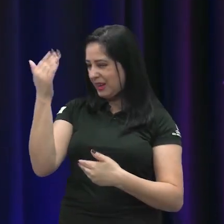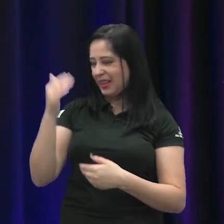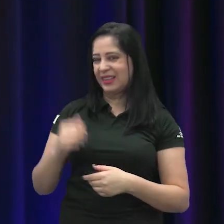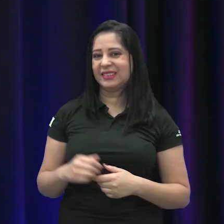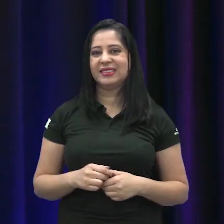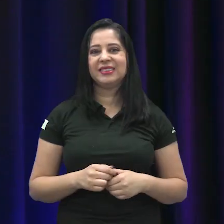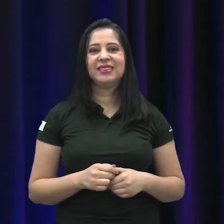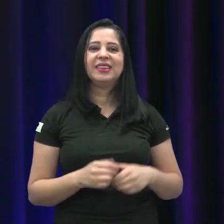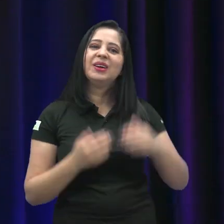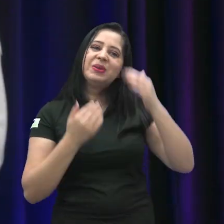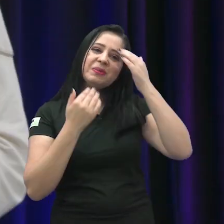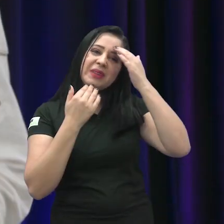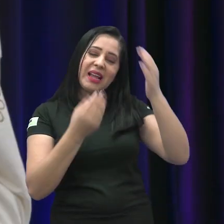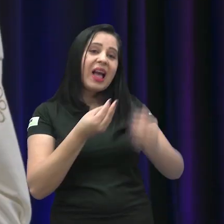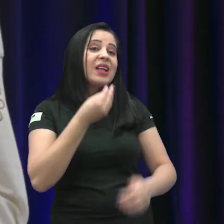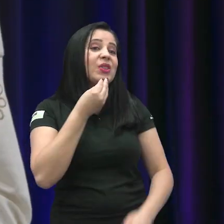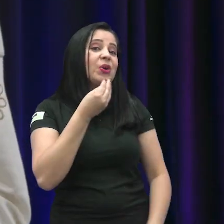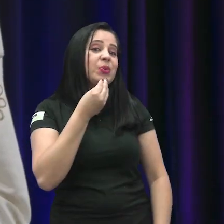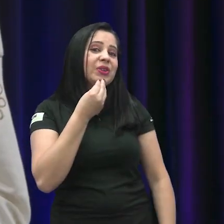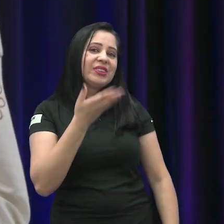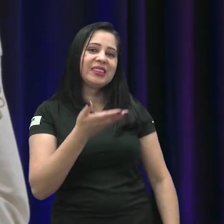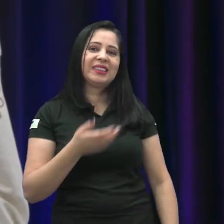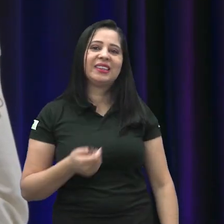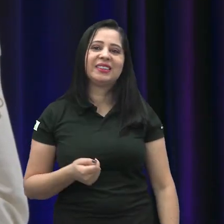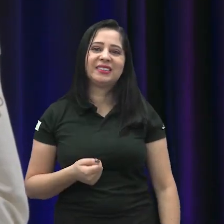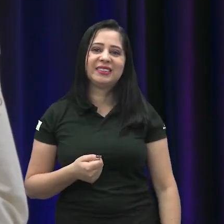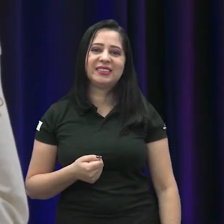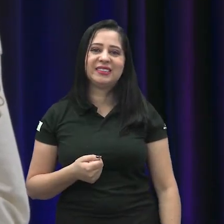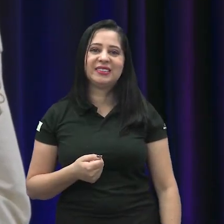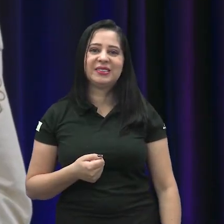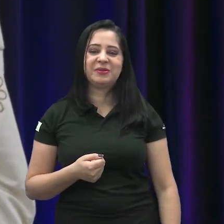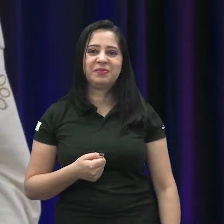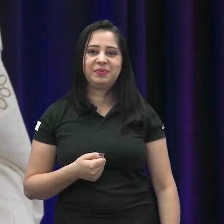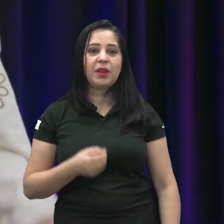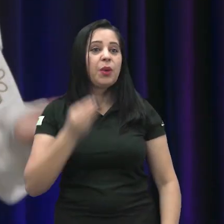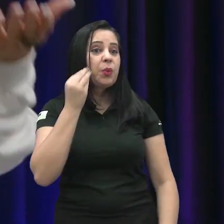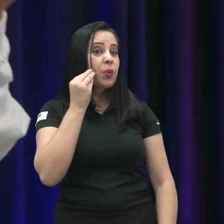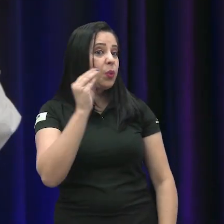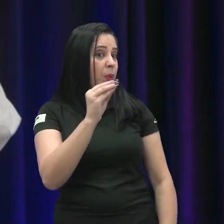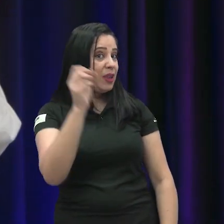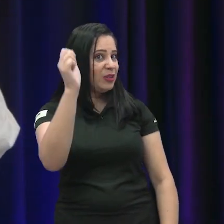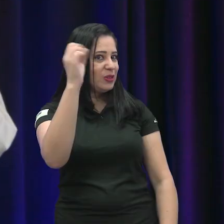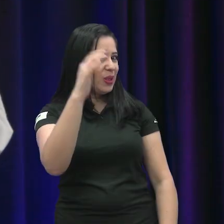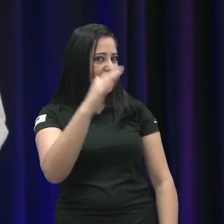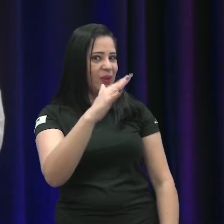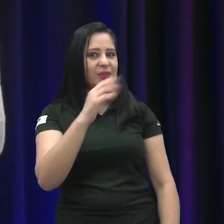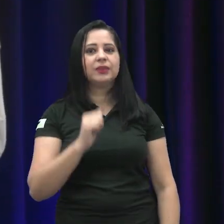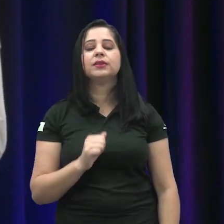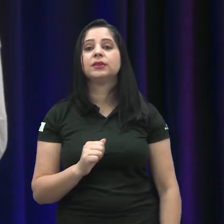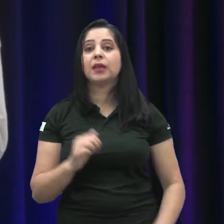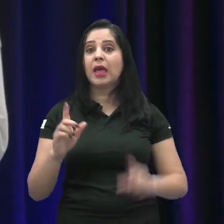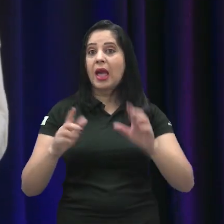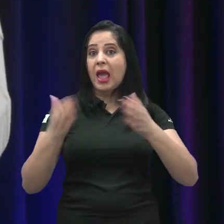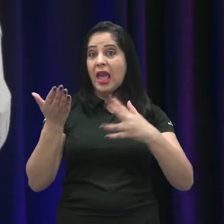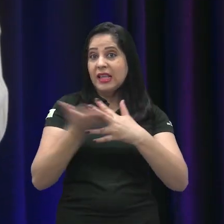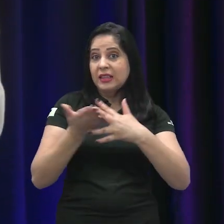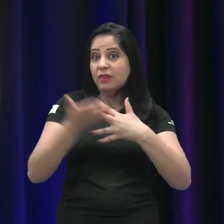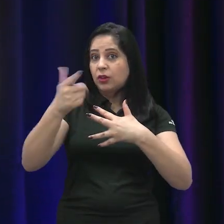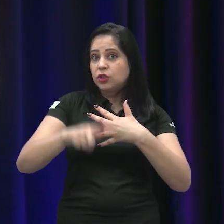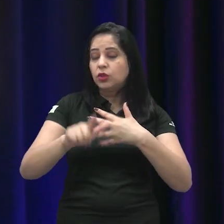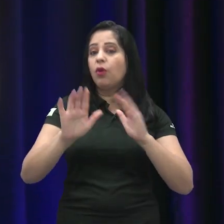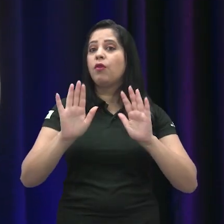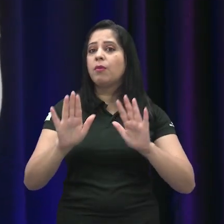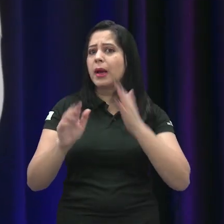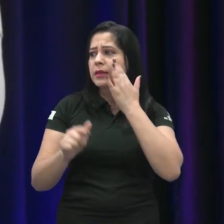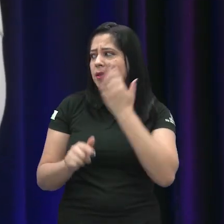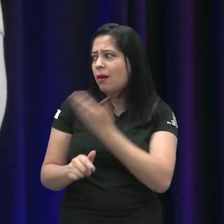Muito obrigada, Senir. Eu aqui agradeço pela oportunidade, querida. Um beijo de luz no coração. E nós vamos para um breve intervalo. E na volta,